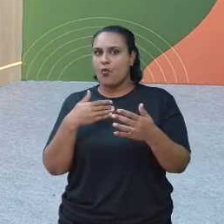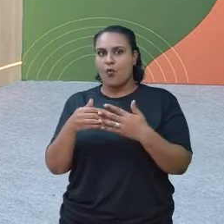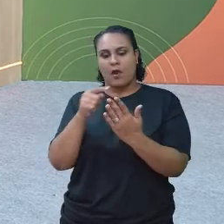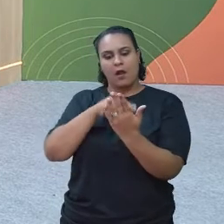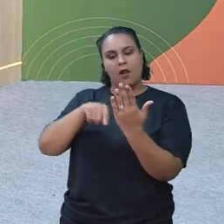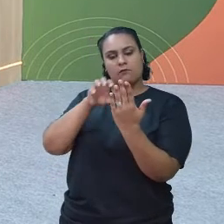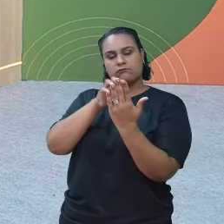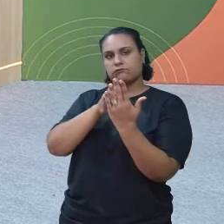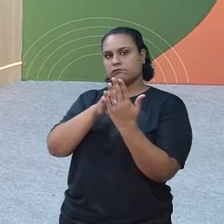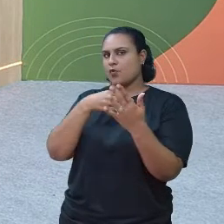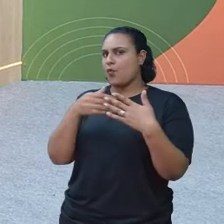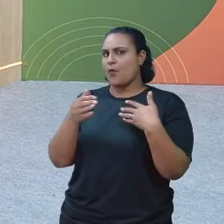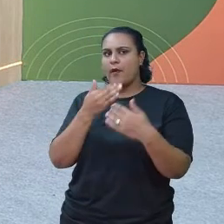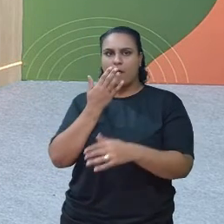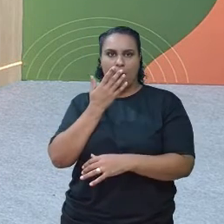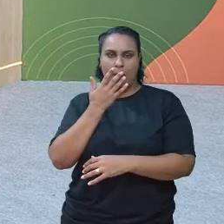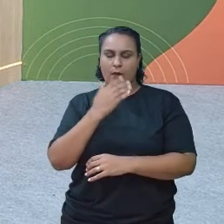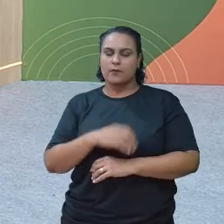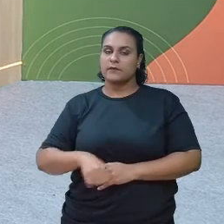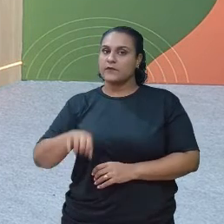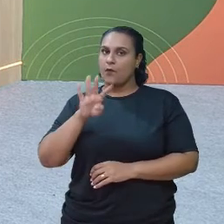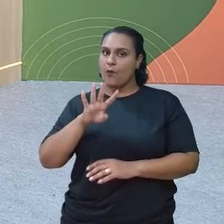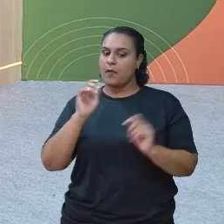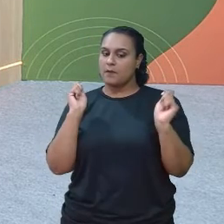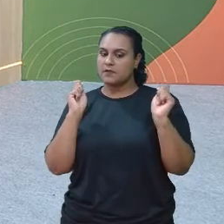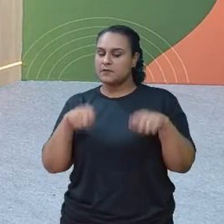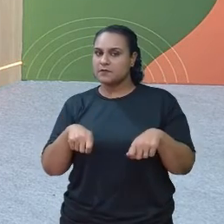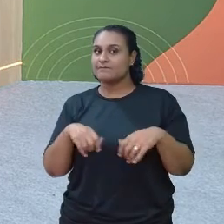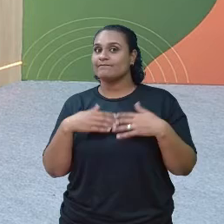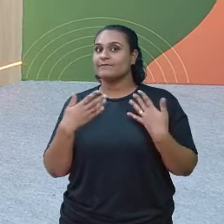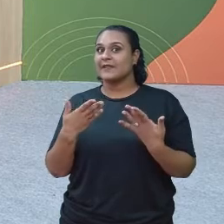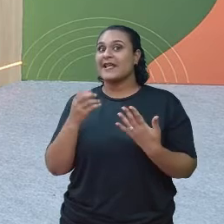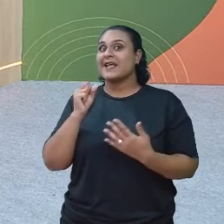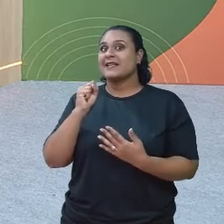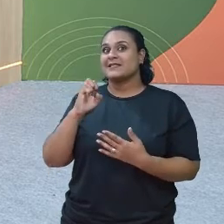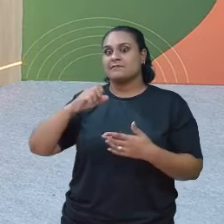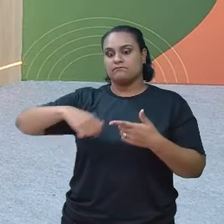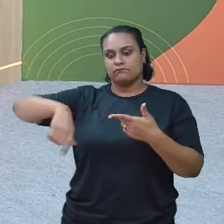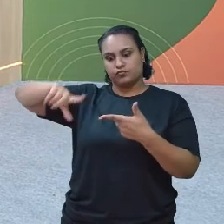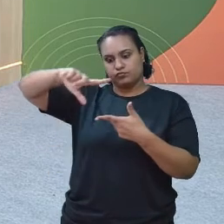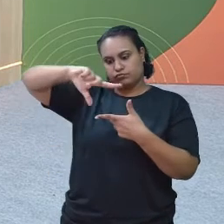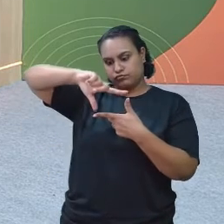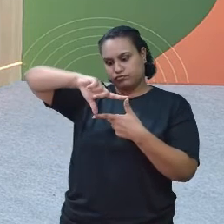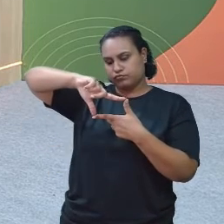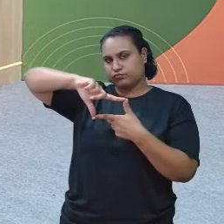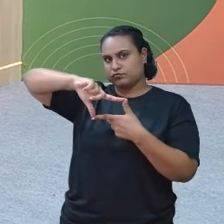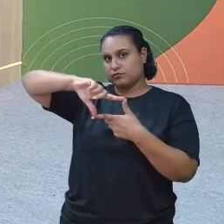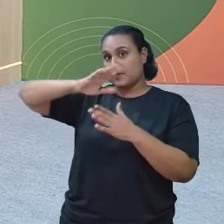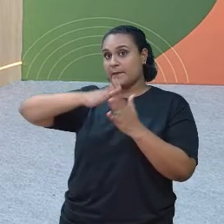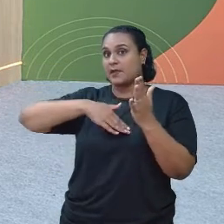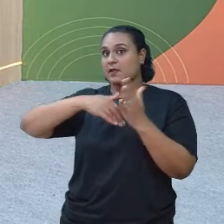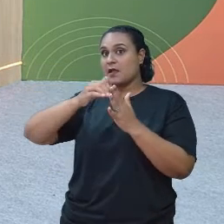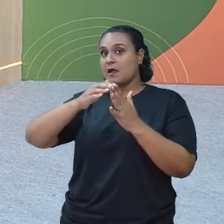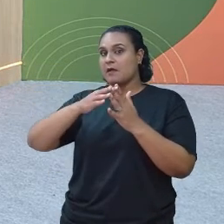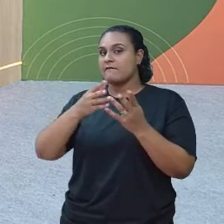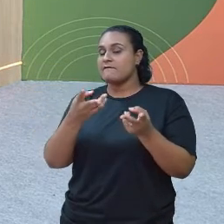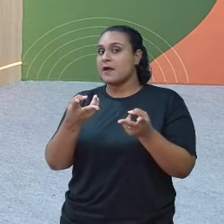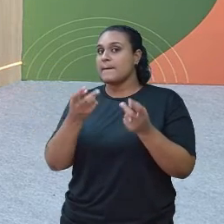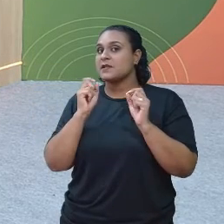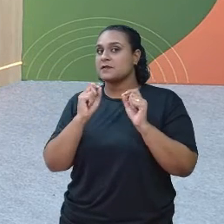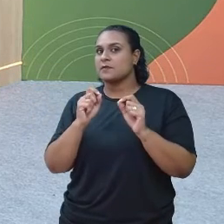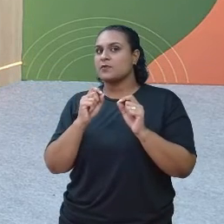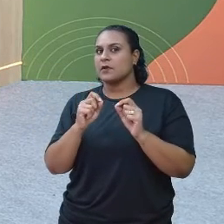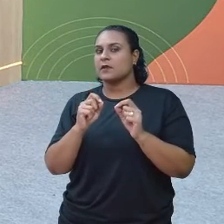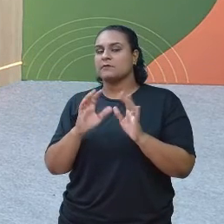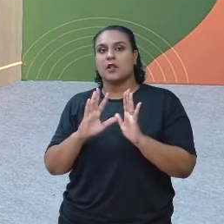uma dessas cores. A partir do momento que eu for pintar a região retangular, aí você vai ver o seguinte, para que não